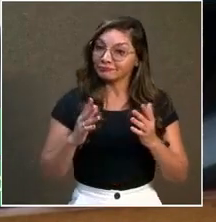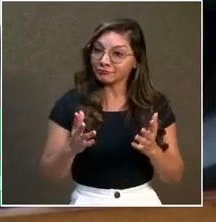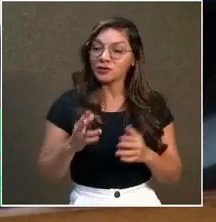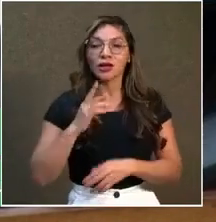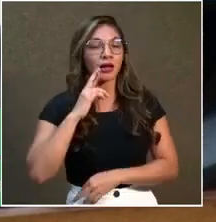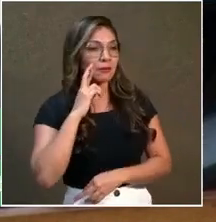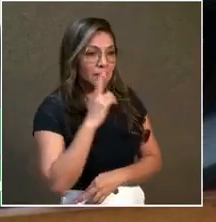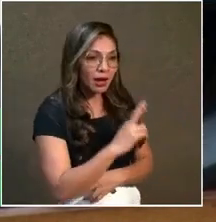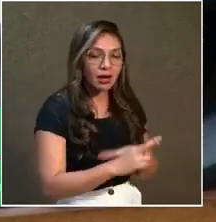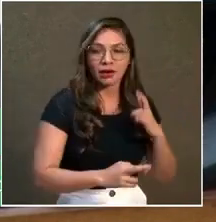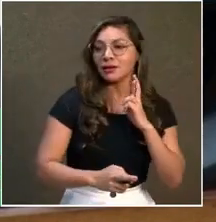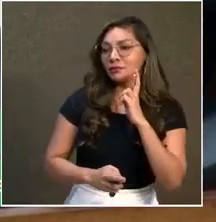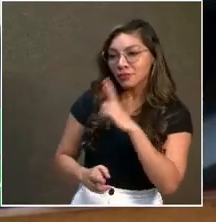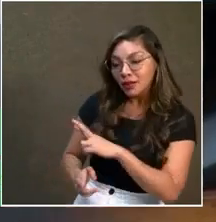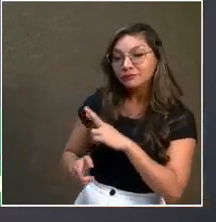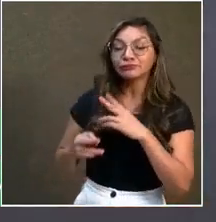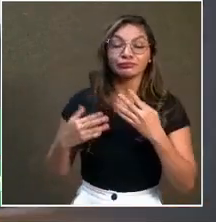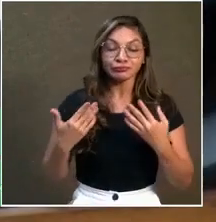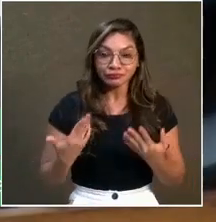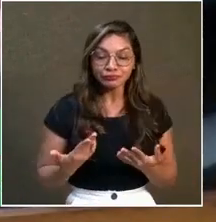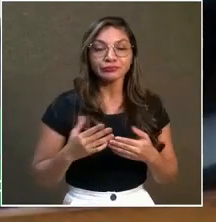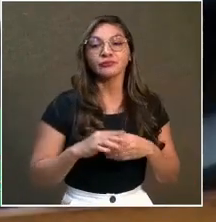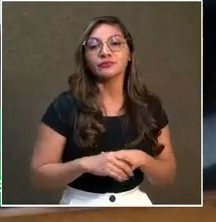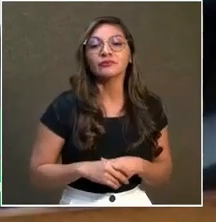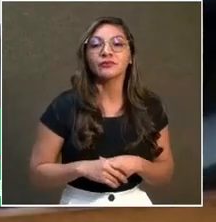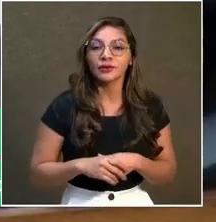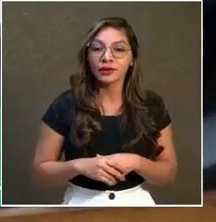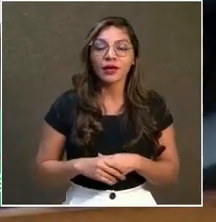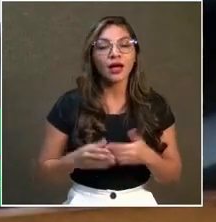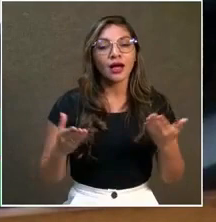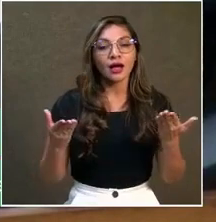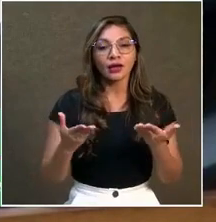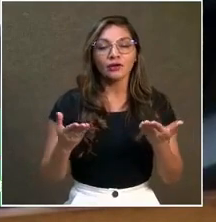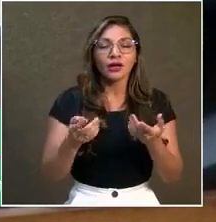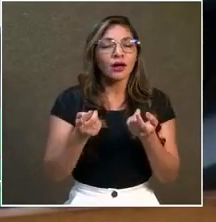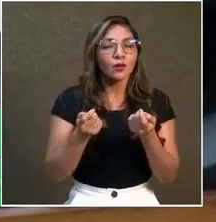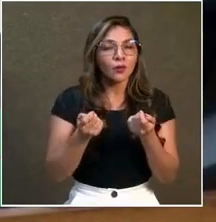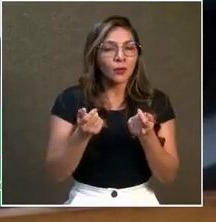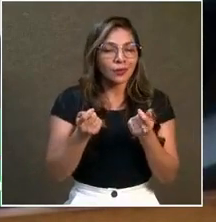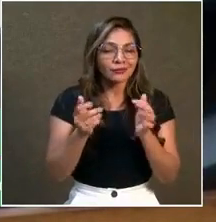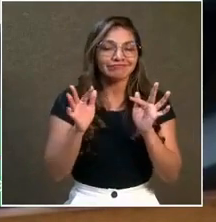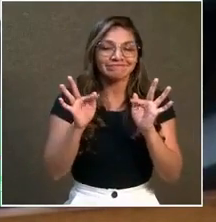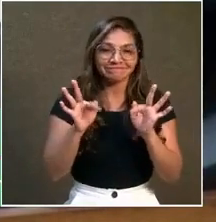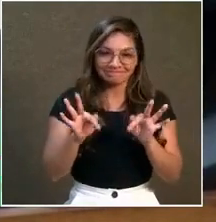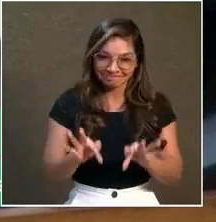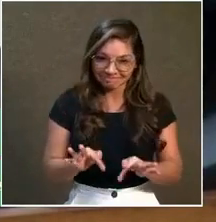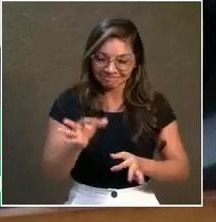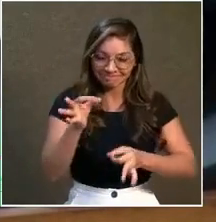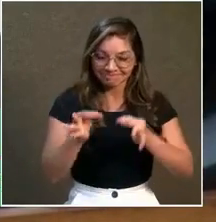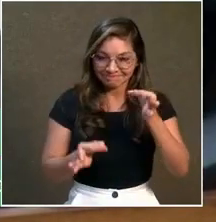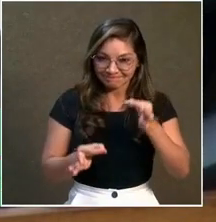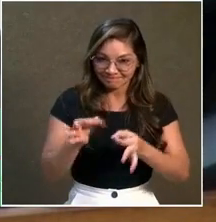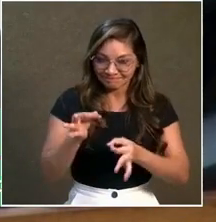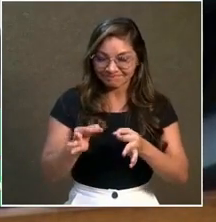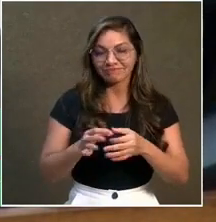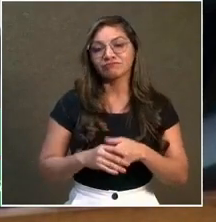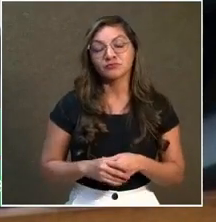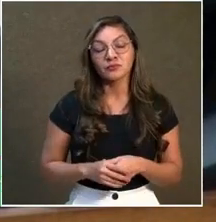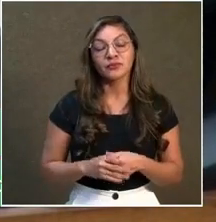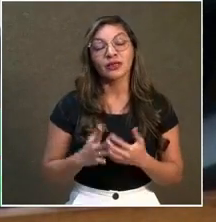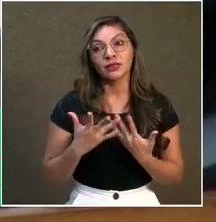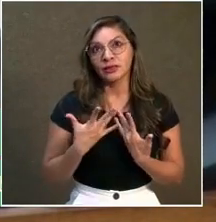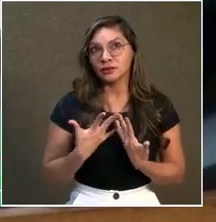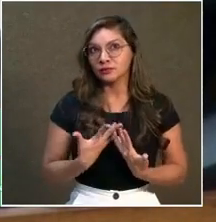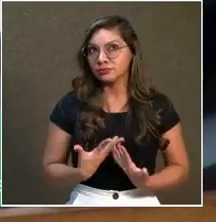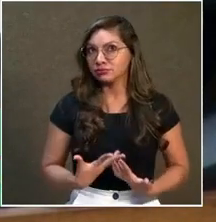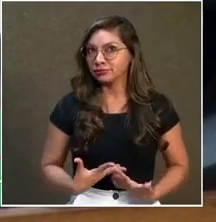réplica. O fato é que chegamos nesse momento, já quase no final do julgamento, e o cansaço